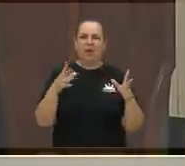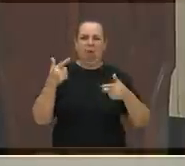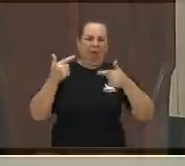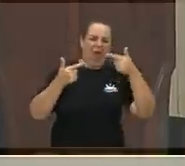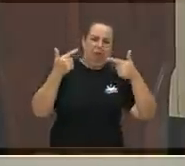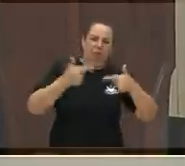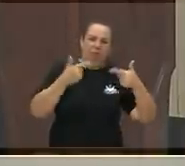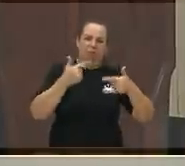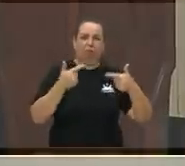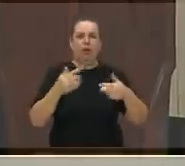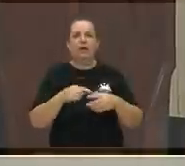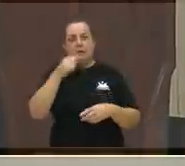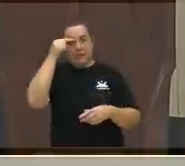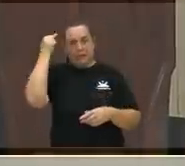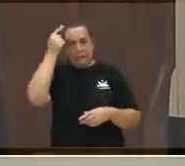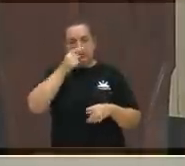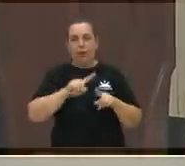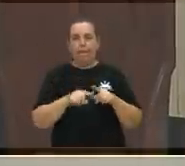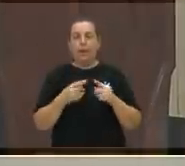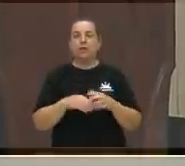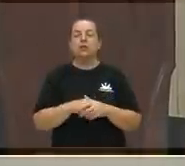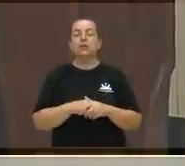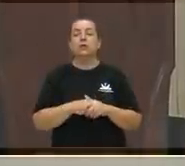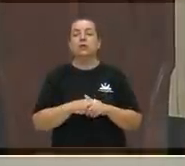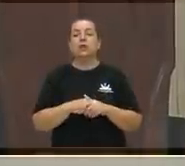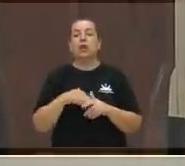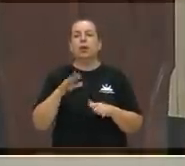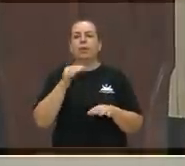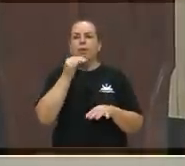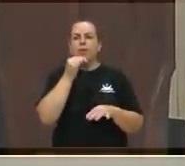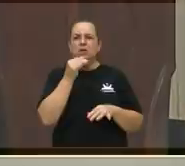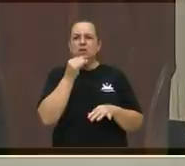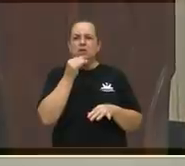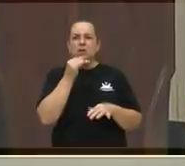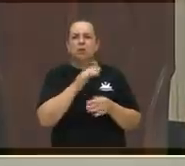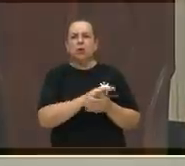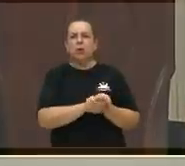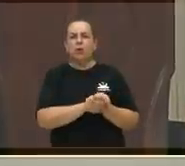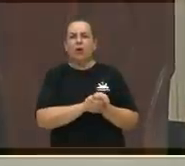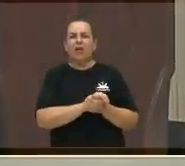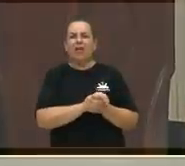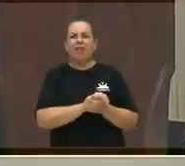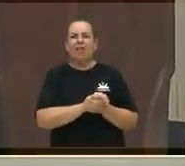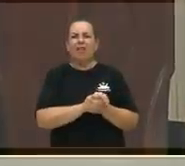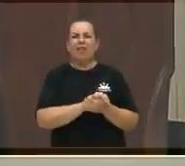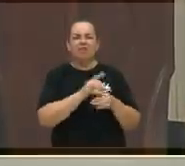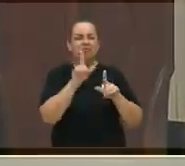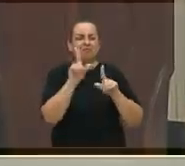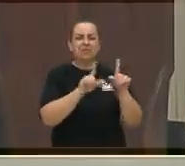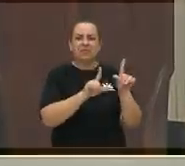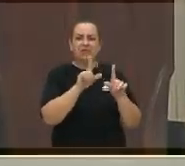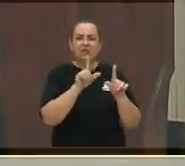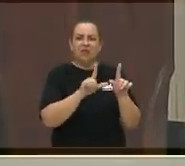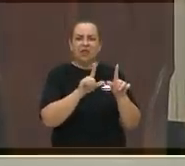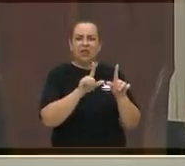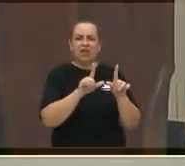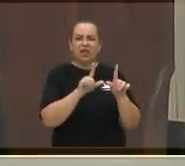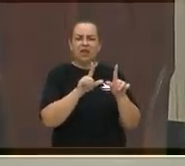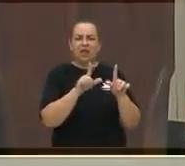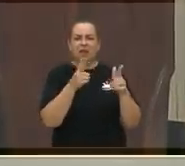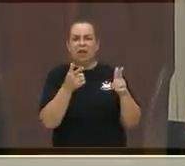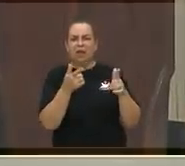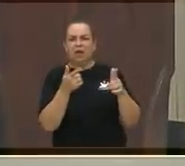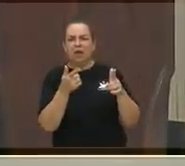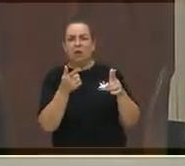santa é mas até episódios que foram gravados ridicularizando a imagem de nosso senhor jesus